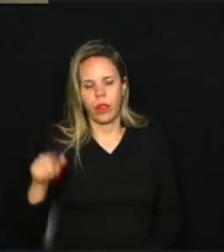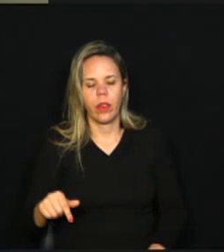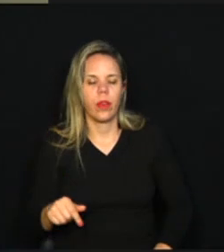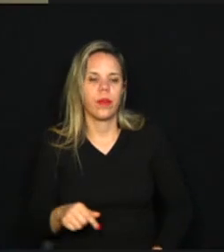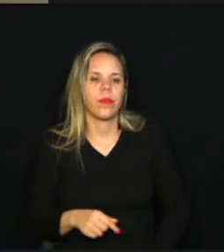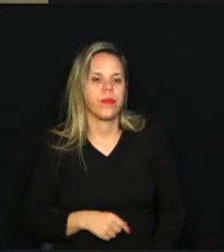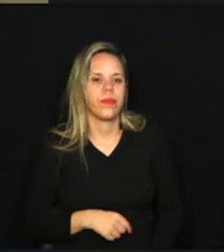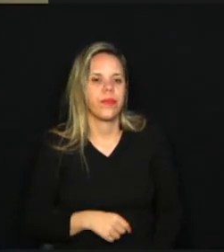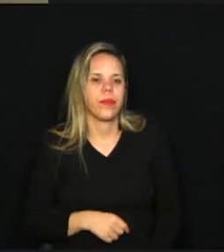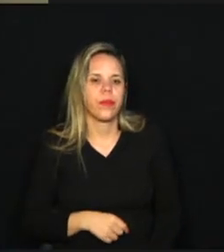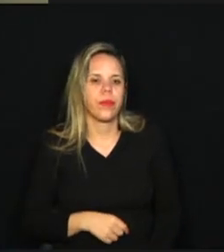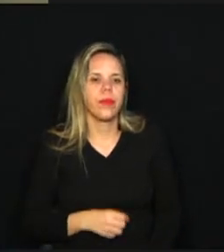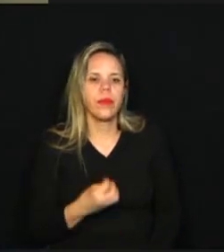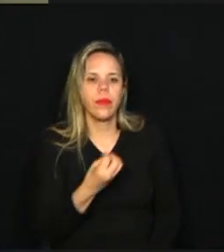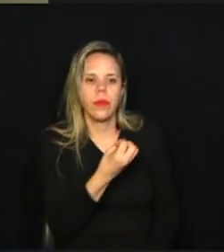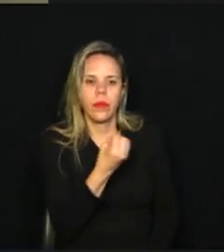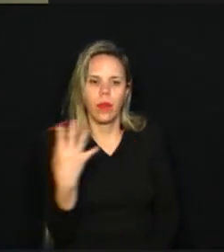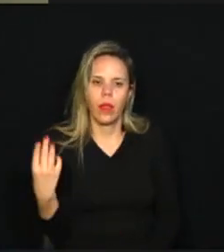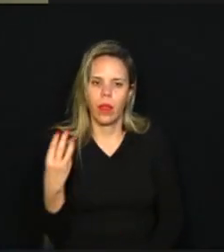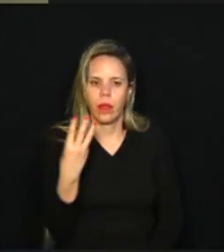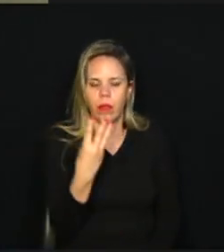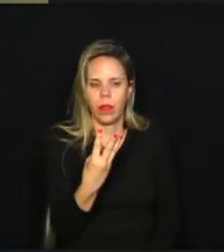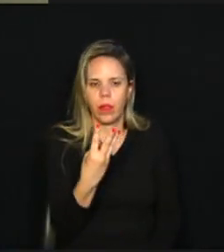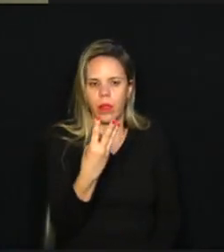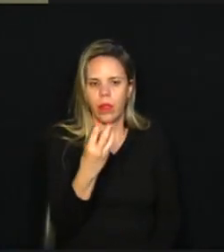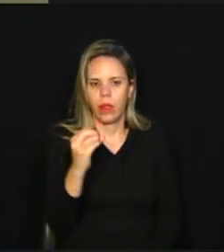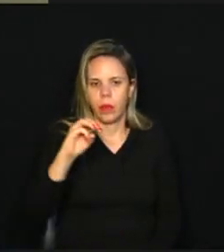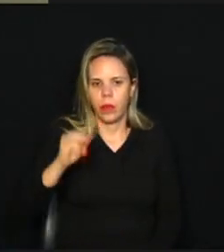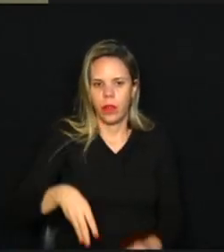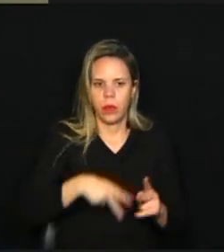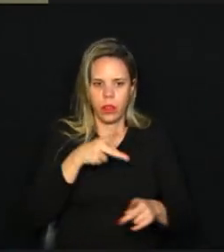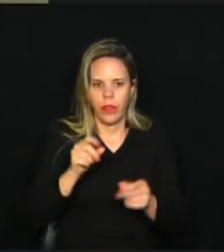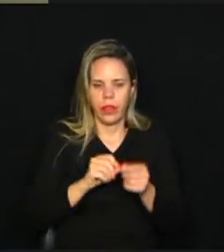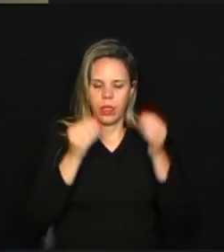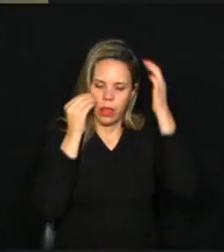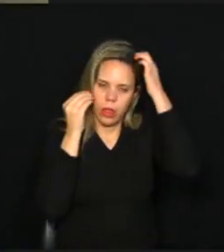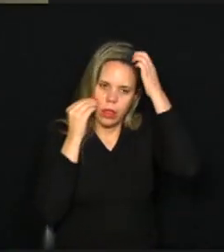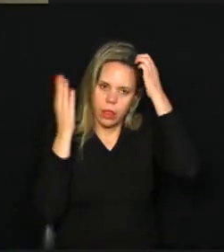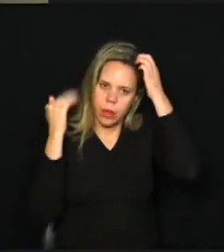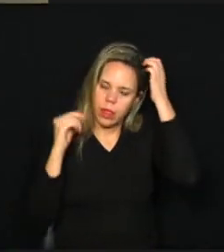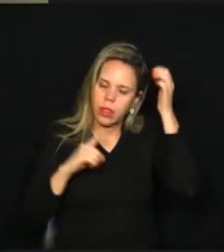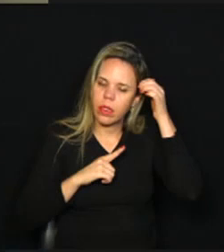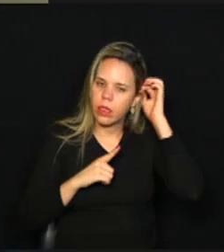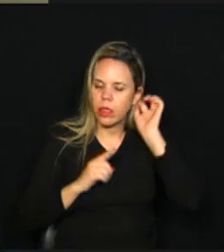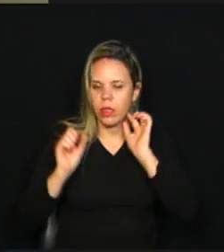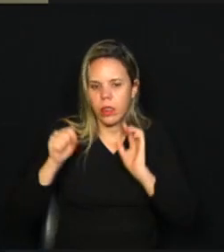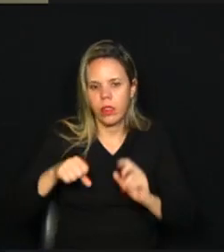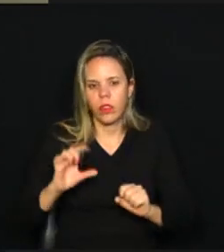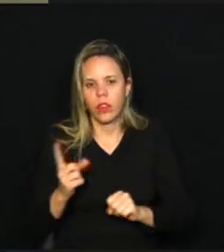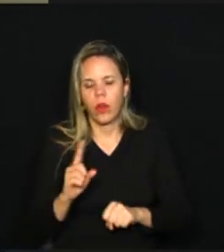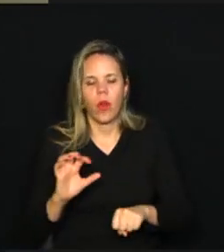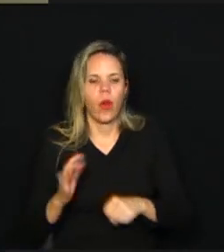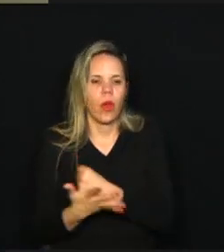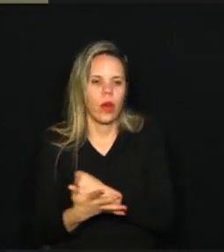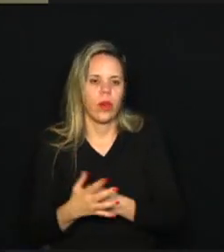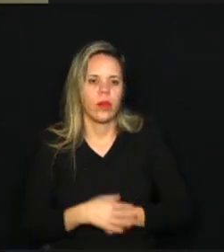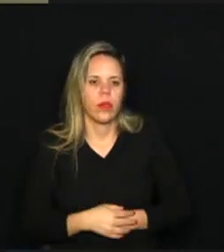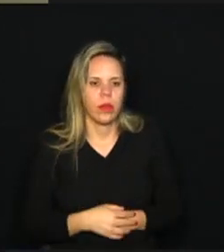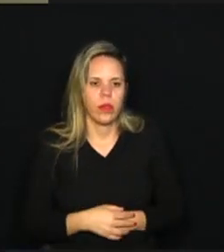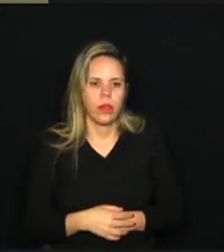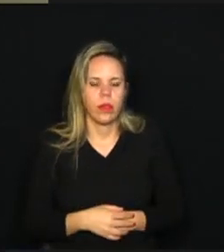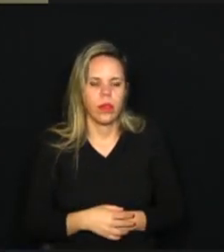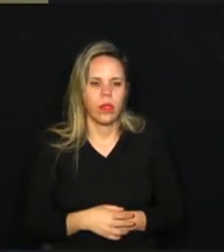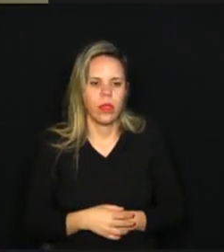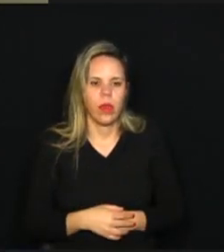2020, dos quase 30 milhões de pessoas que fizeram testes para saber se estavam ou não com coronavírus, entre